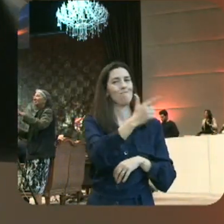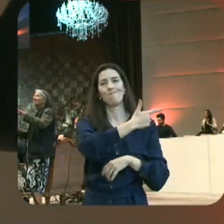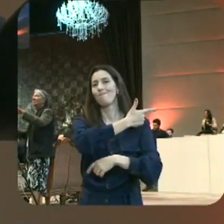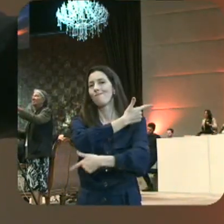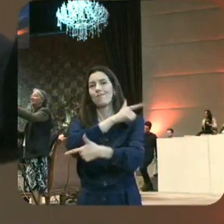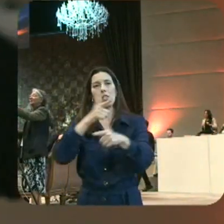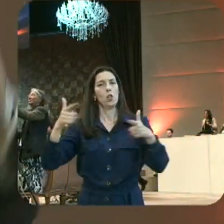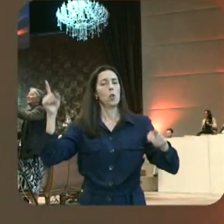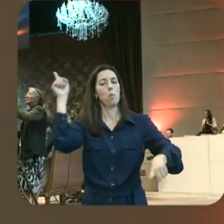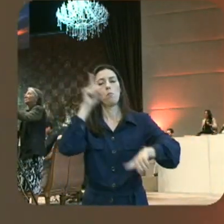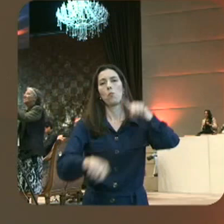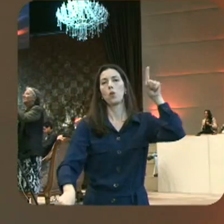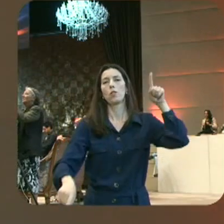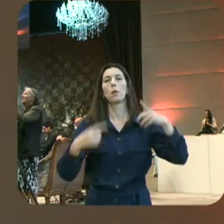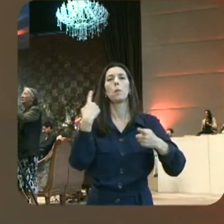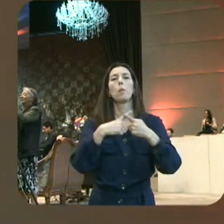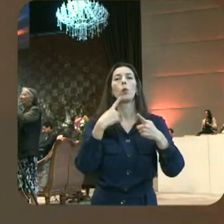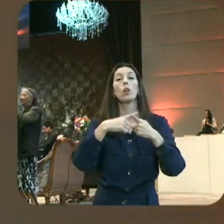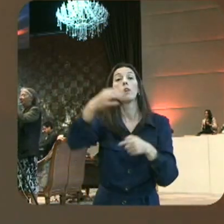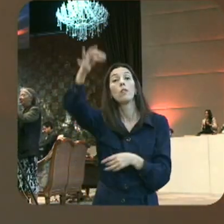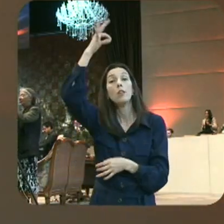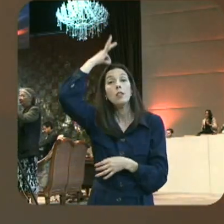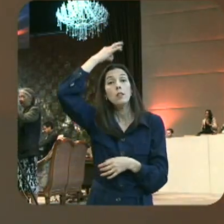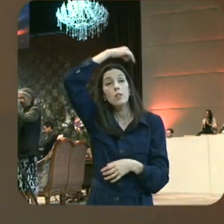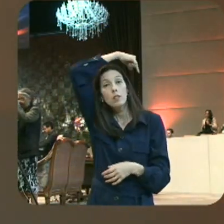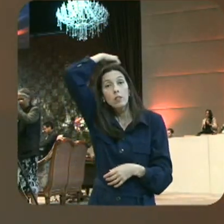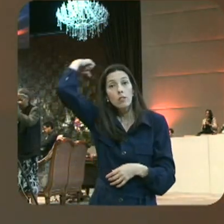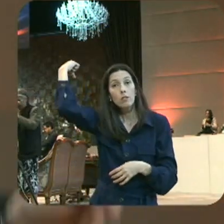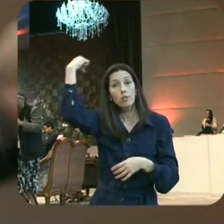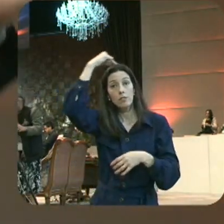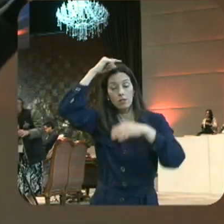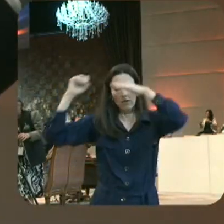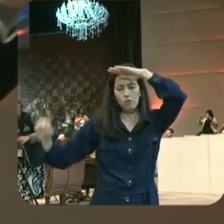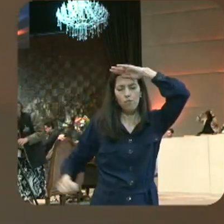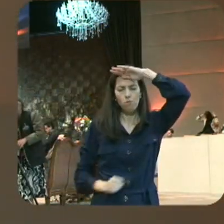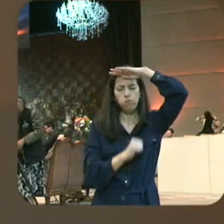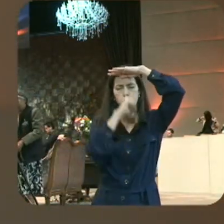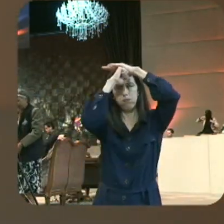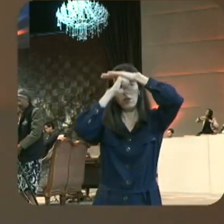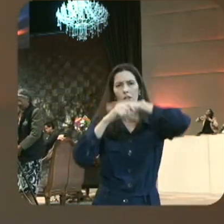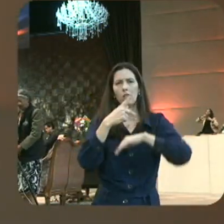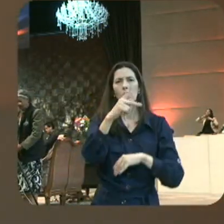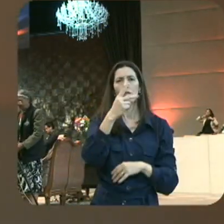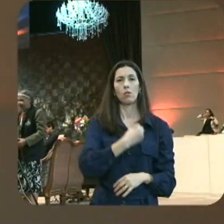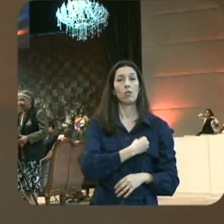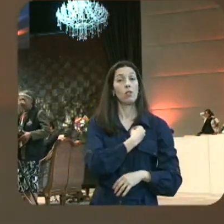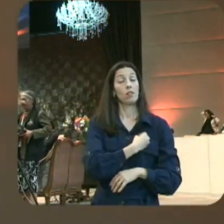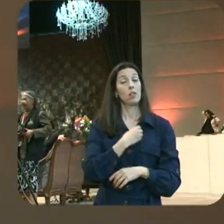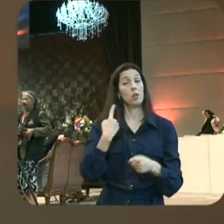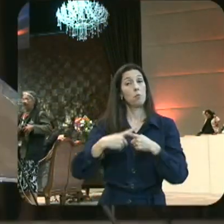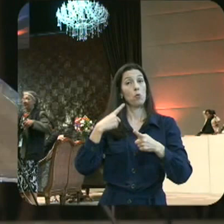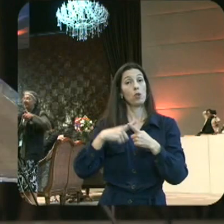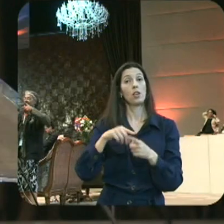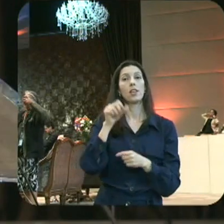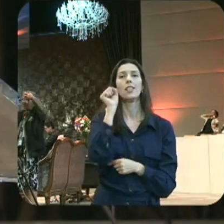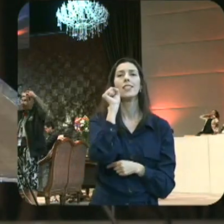porque o selo do Espírito está sobre a tua vida, porque você é protegido, Senhor.